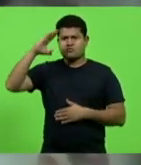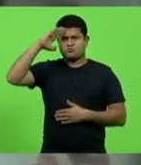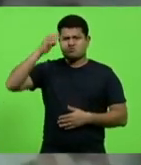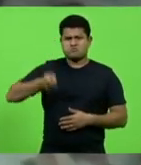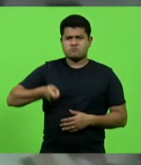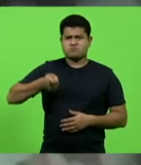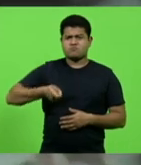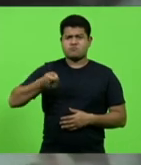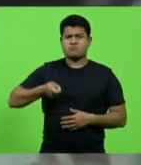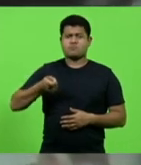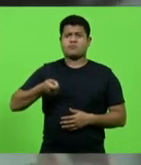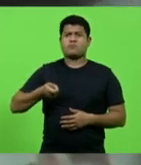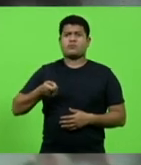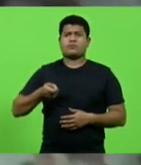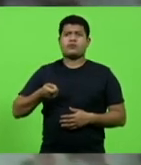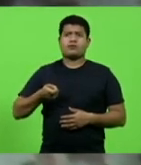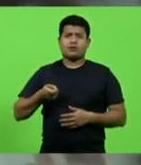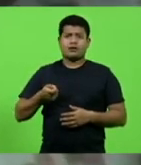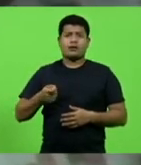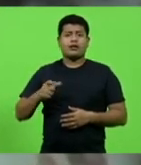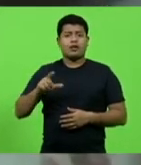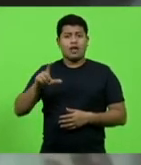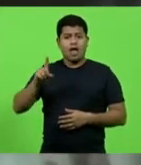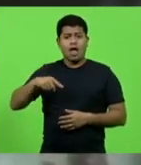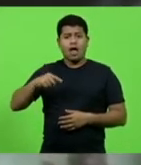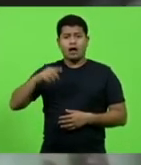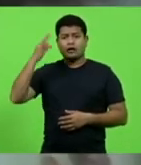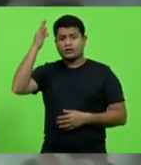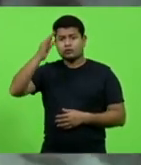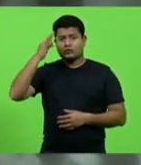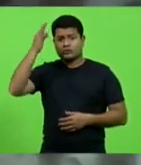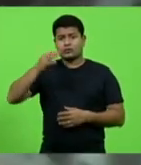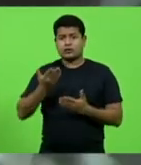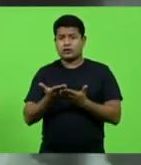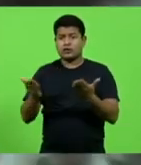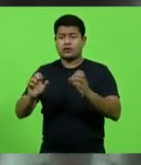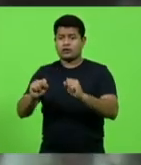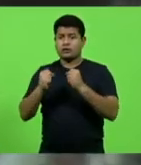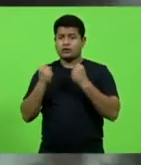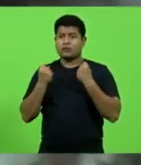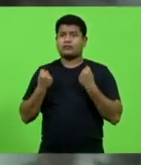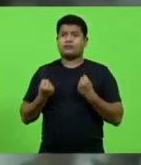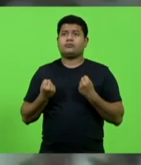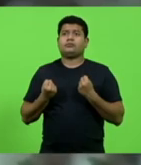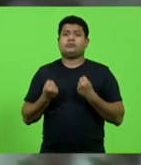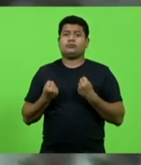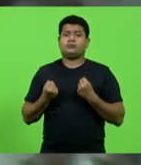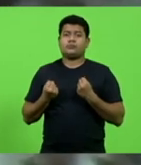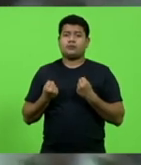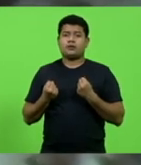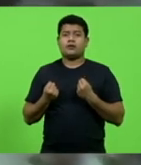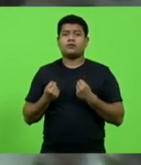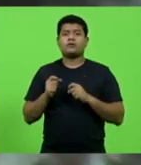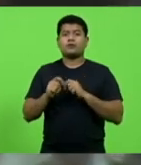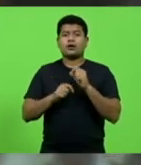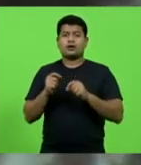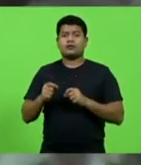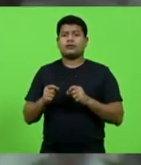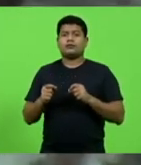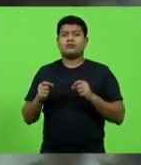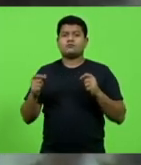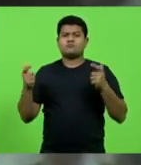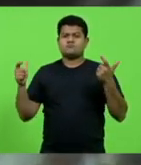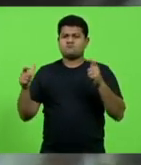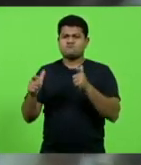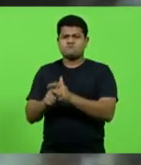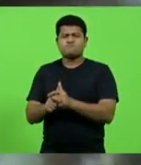está na tese daqueles que defendem a supressão do